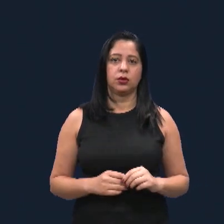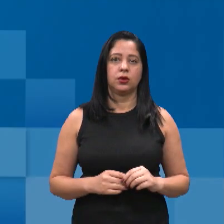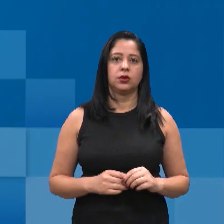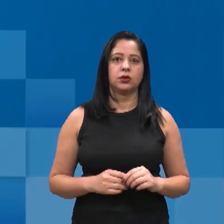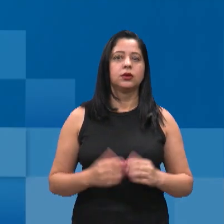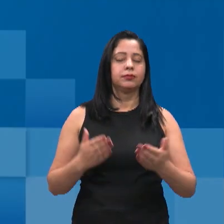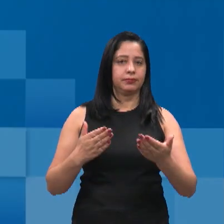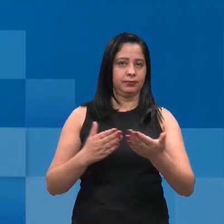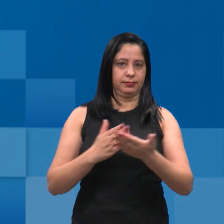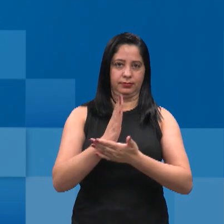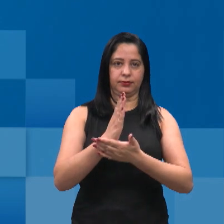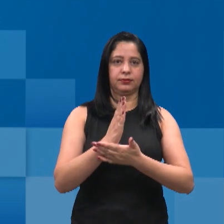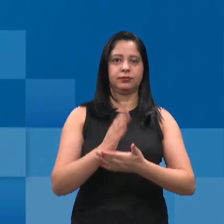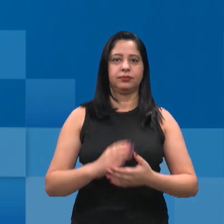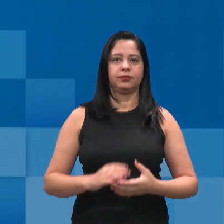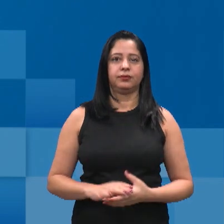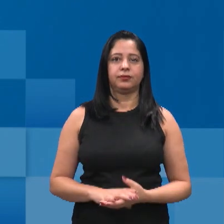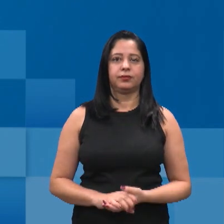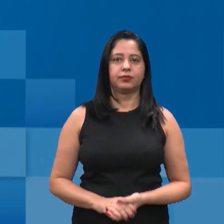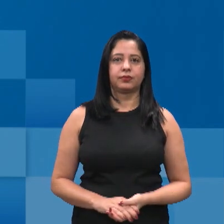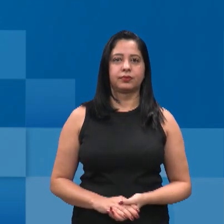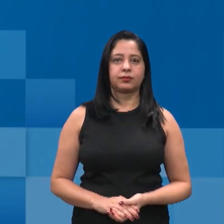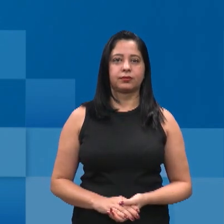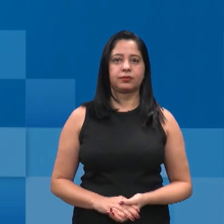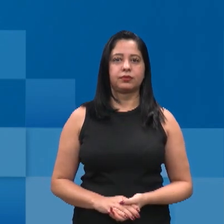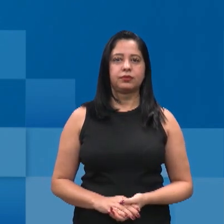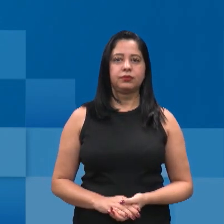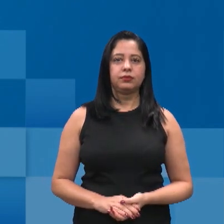tramitação está aprovada.